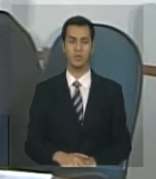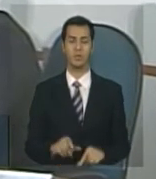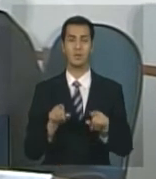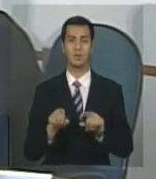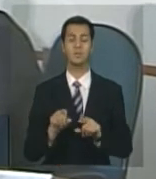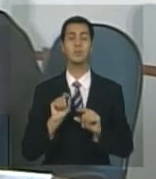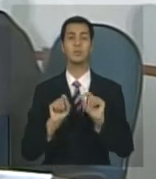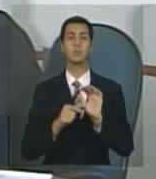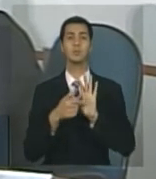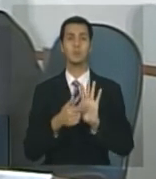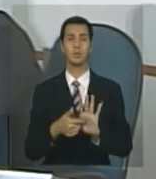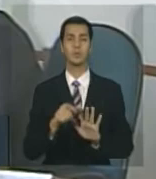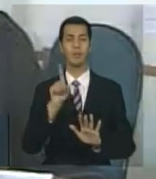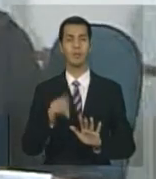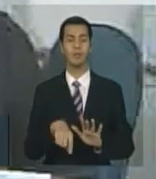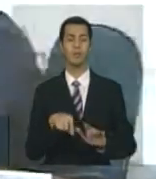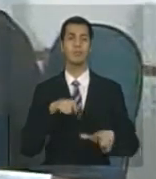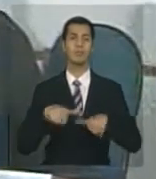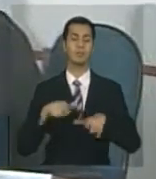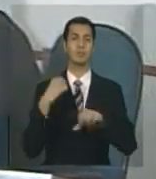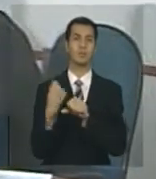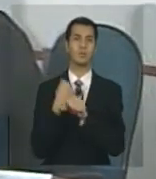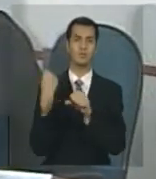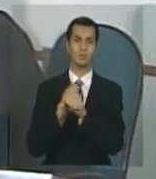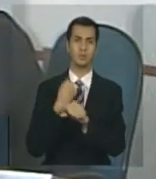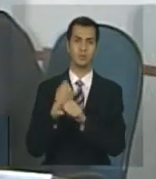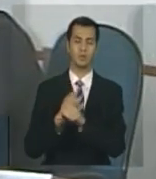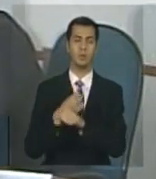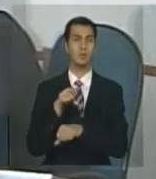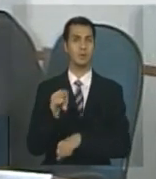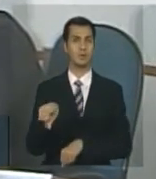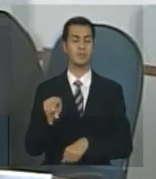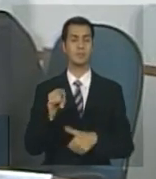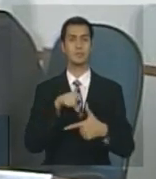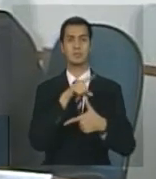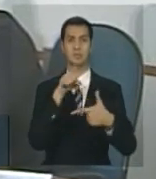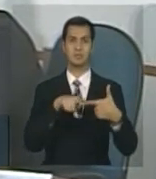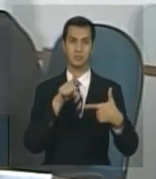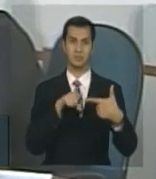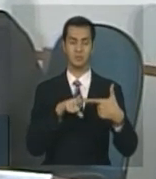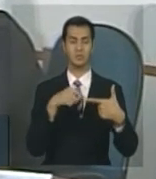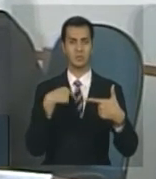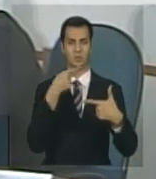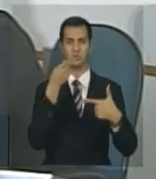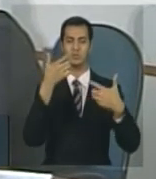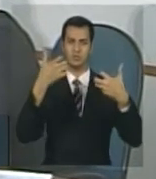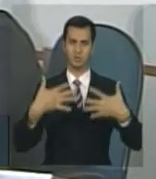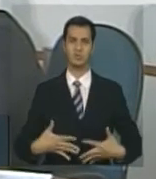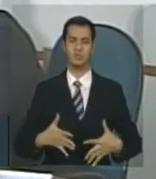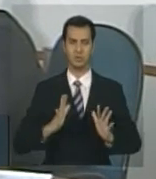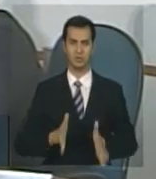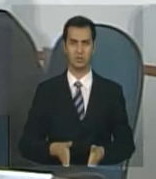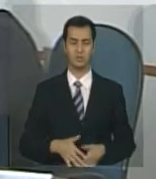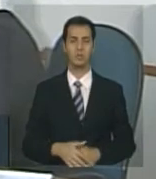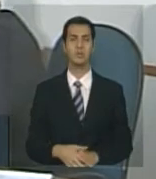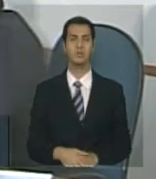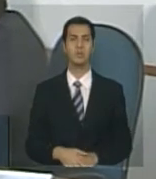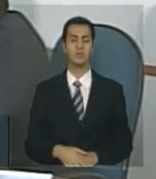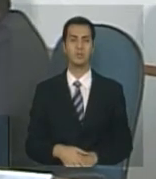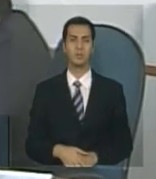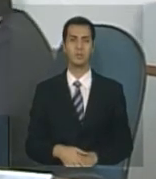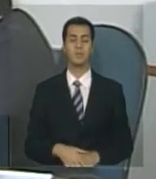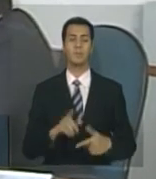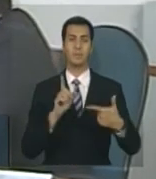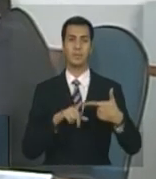de reconstrução. É a segunda rubrica que eu tratei. Então, na rubrica de